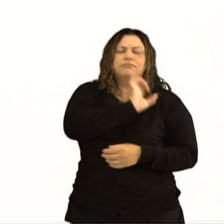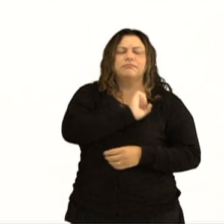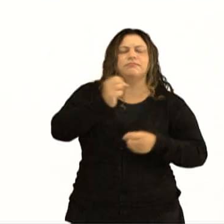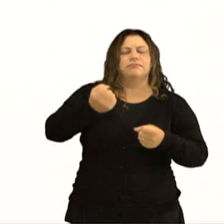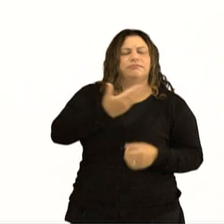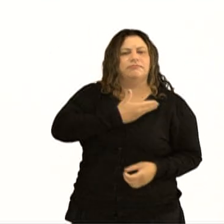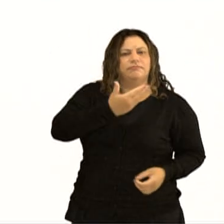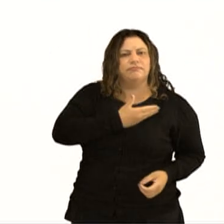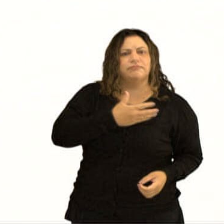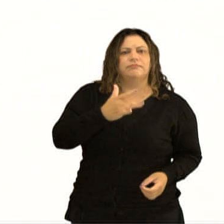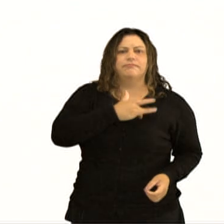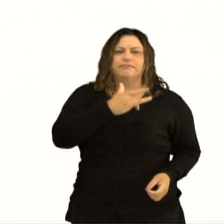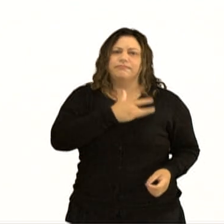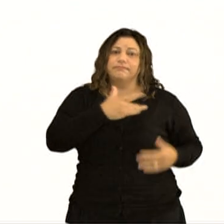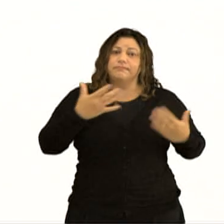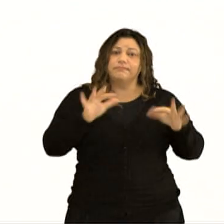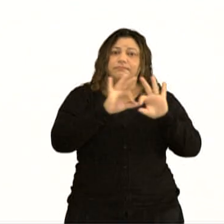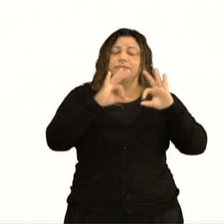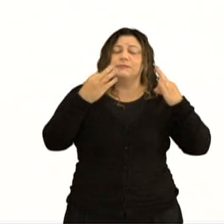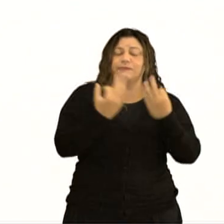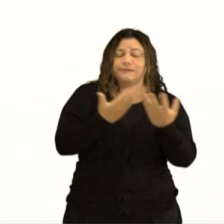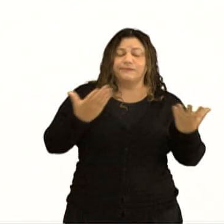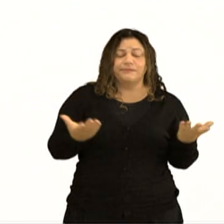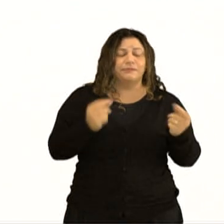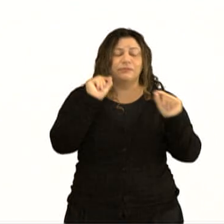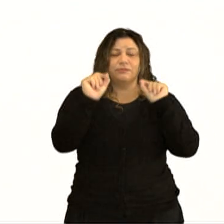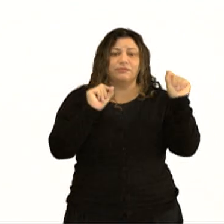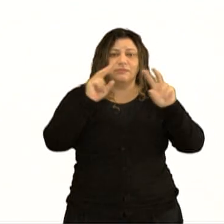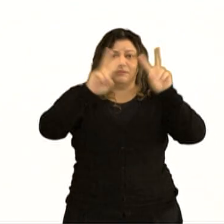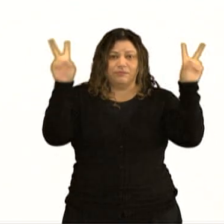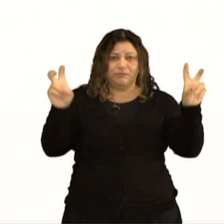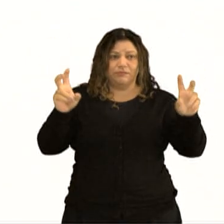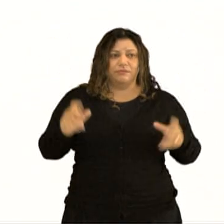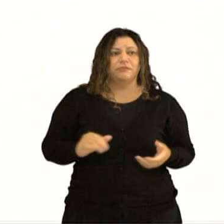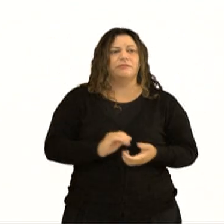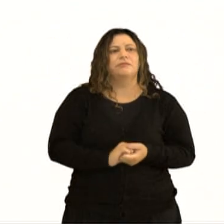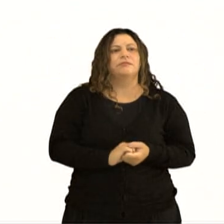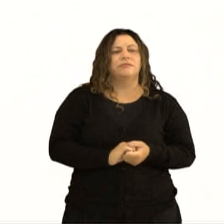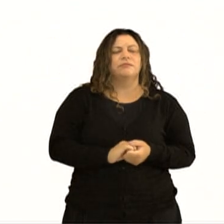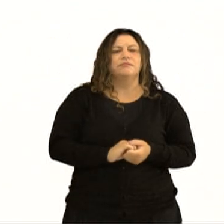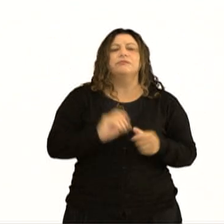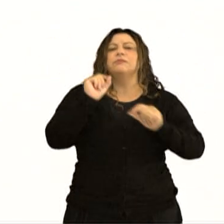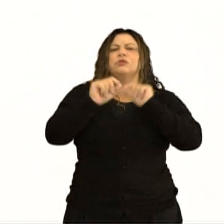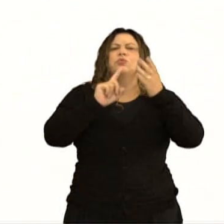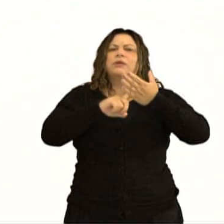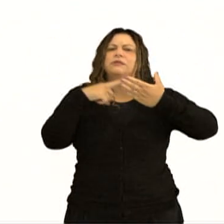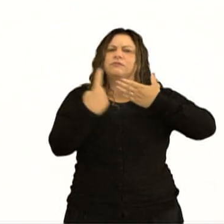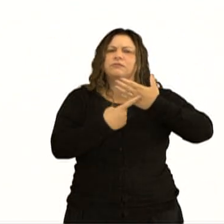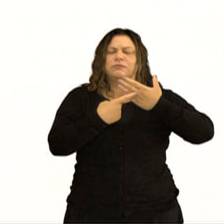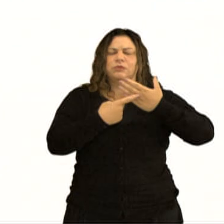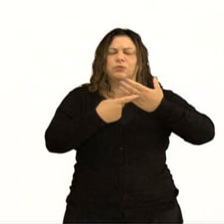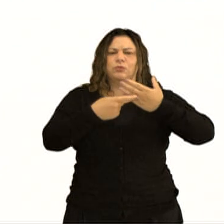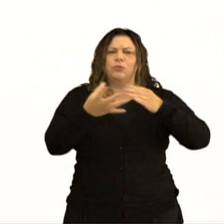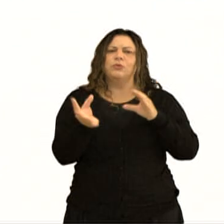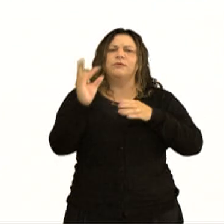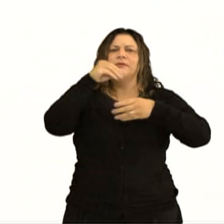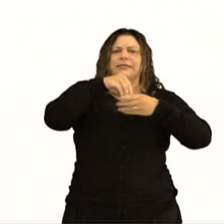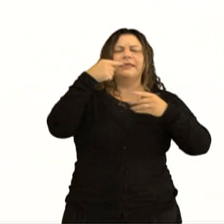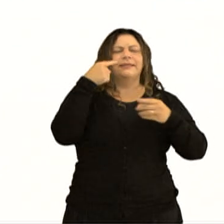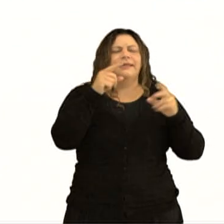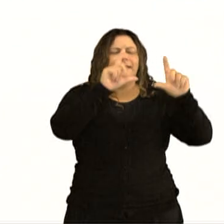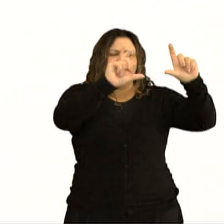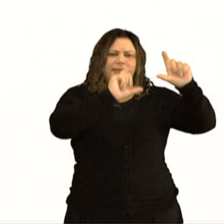amizade, paixão, família? Qual é o seu tema? Quais figuras de linguagem serão empregadas? Você vai usar